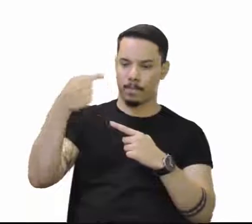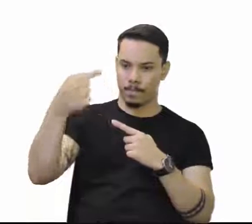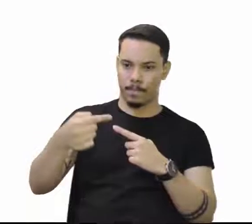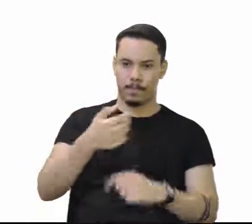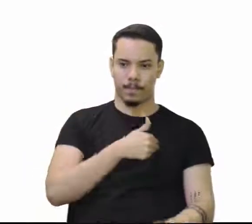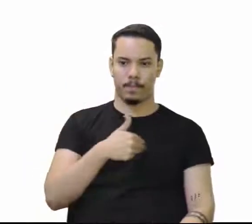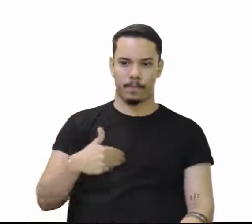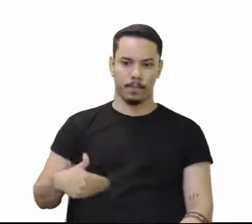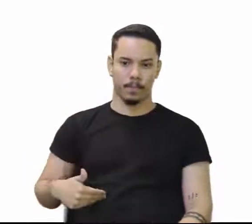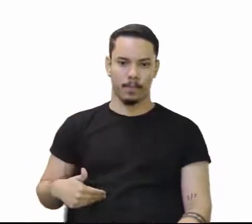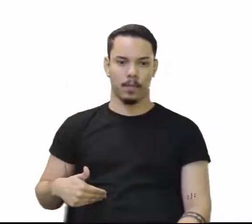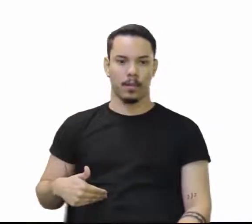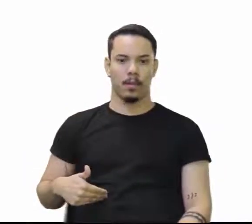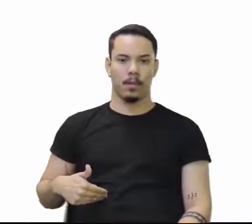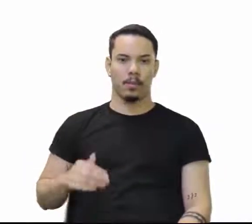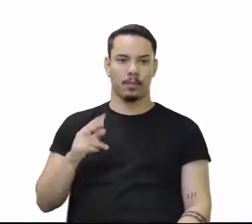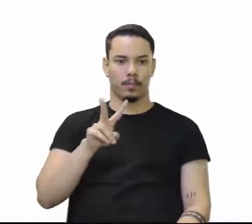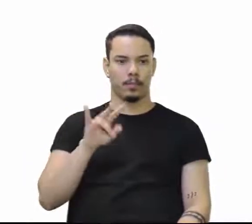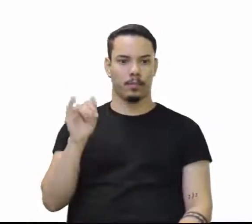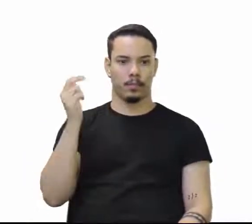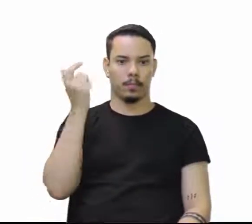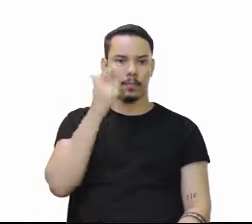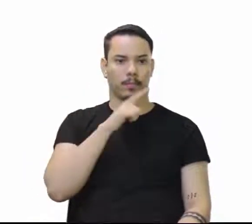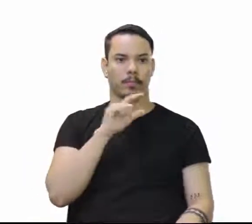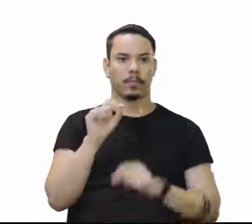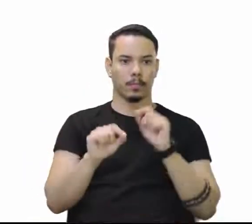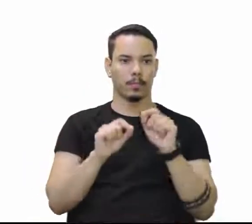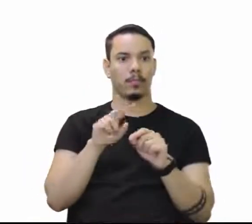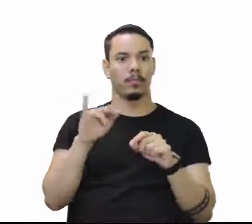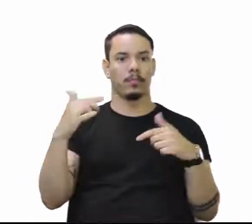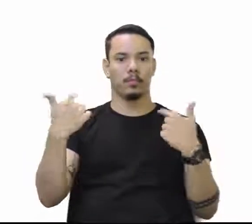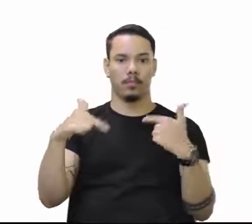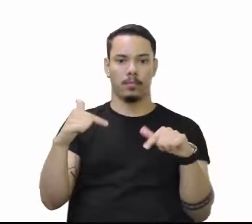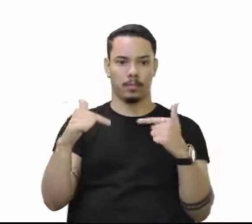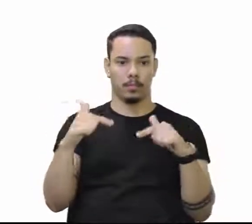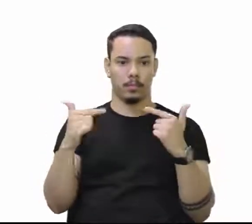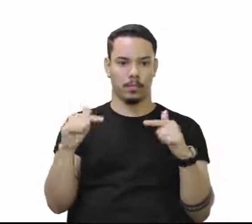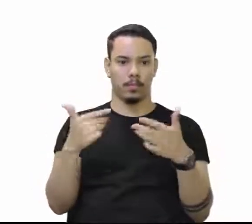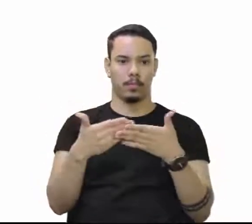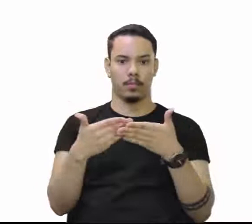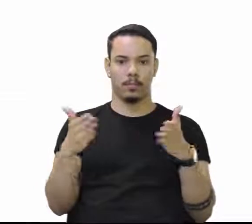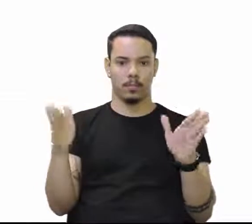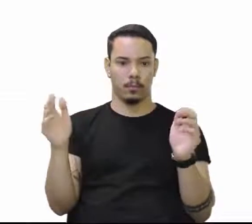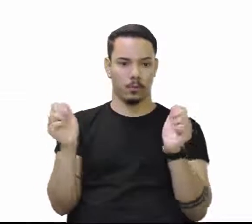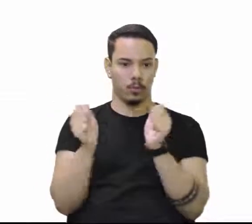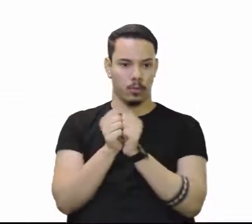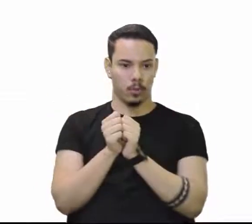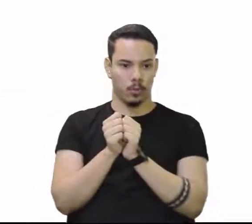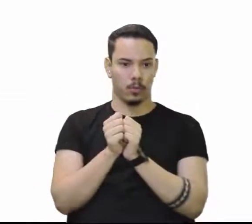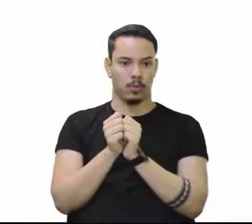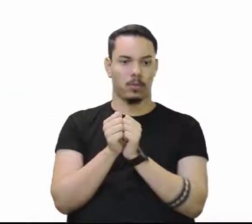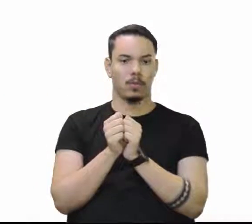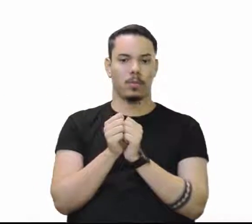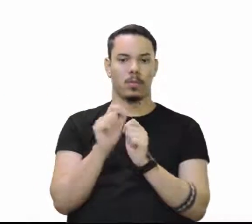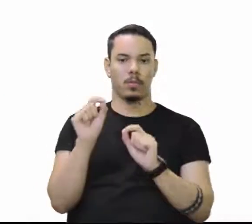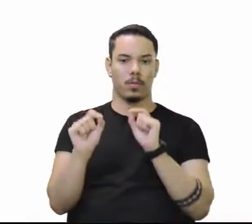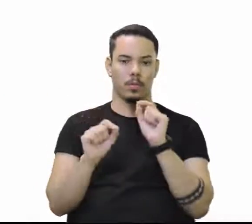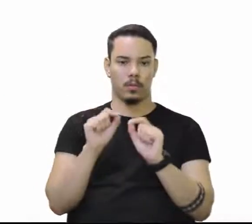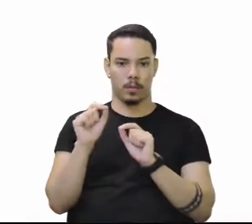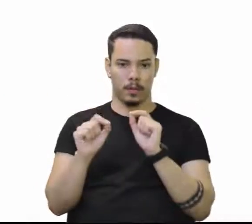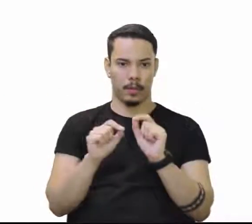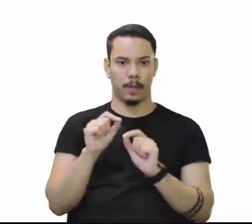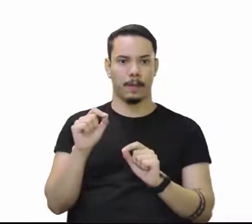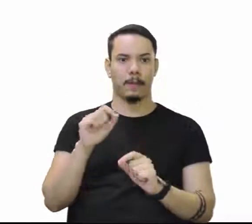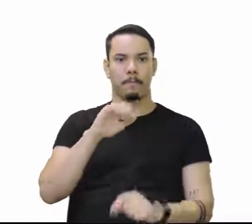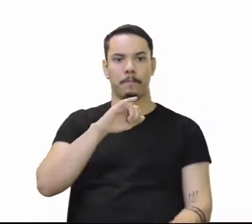como governador, e vai ser ele que vai trabalhar com a abertura, juntamente com Juscelino Kubitschek. Ele pega